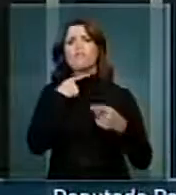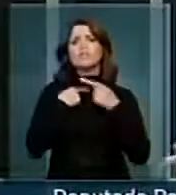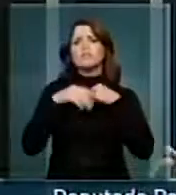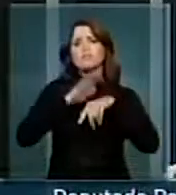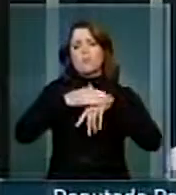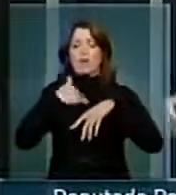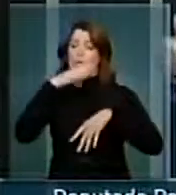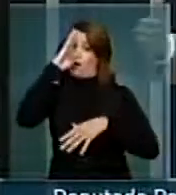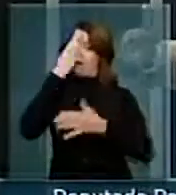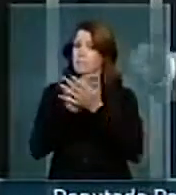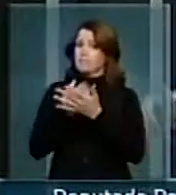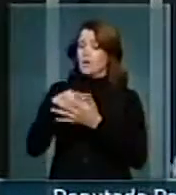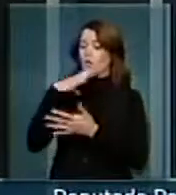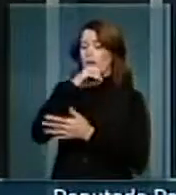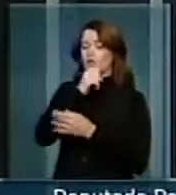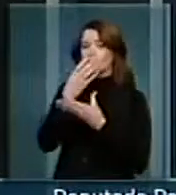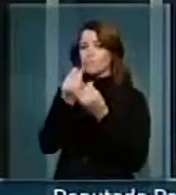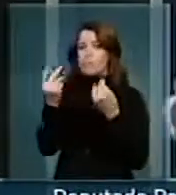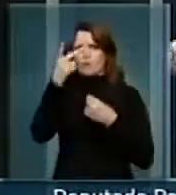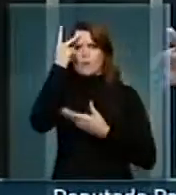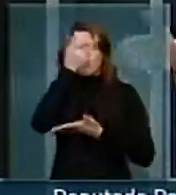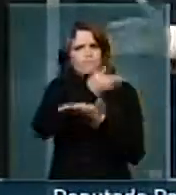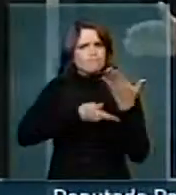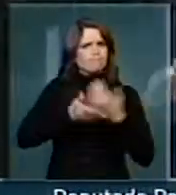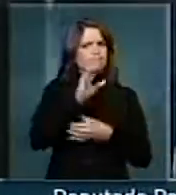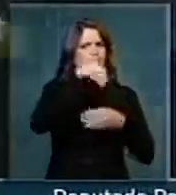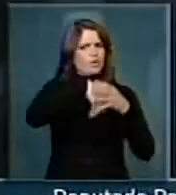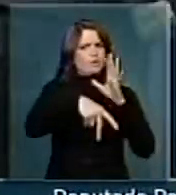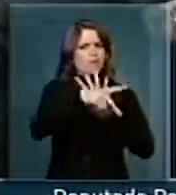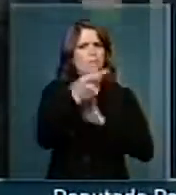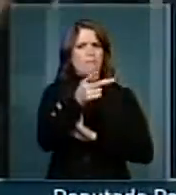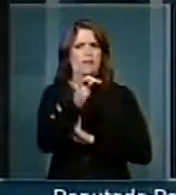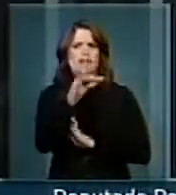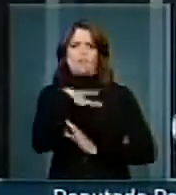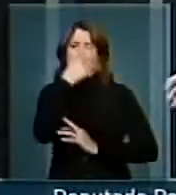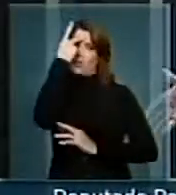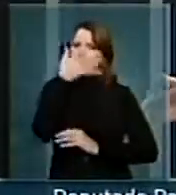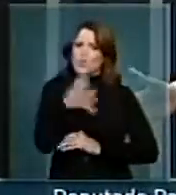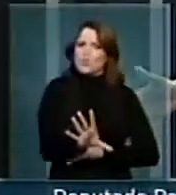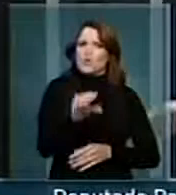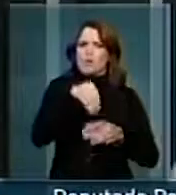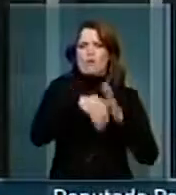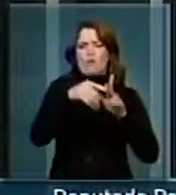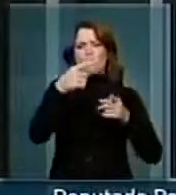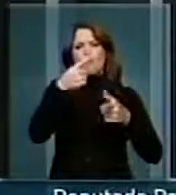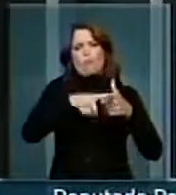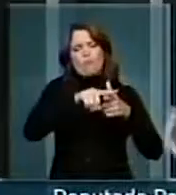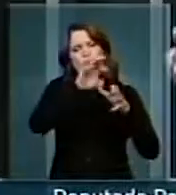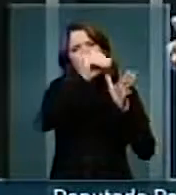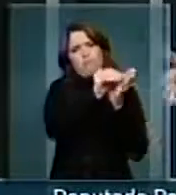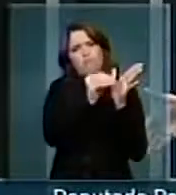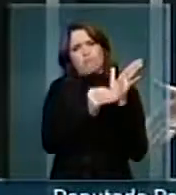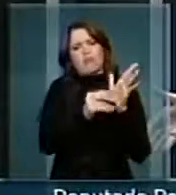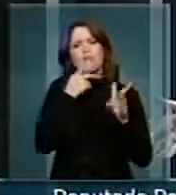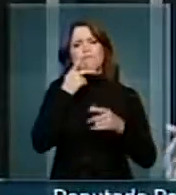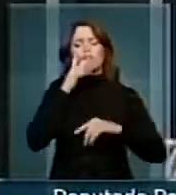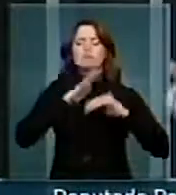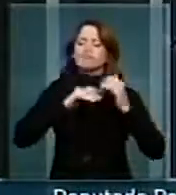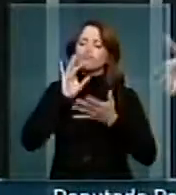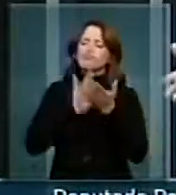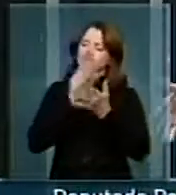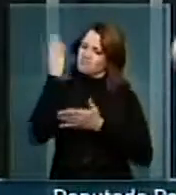eu acredito, de muitos de seus pares, membros do Partido dos Trabalhadores, desta questão, que coloca à prova